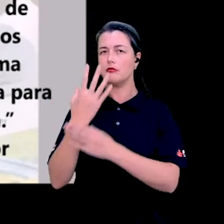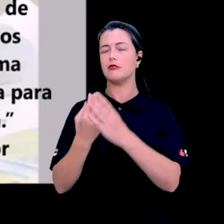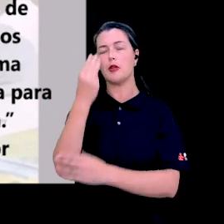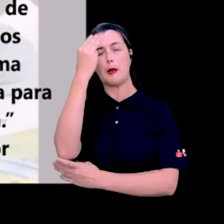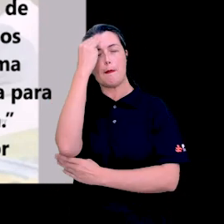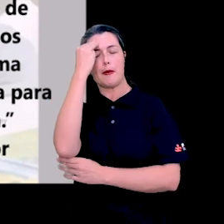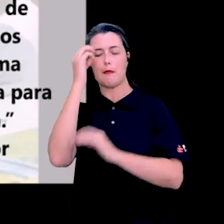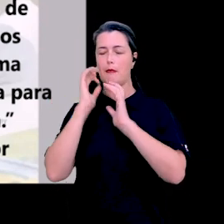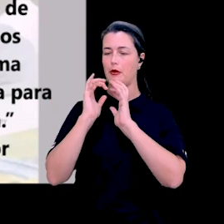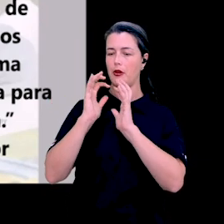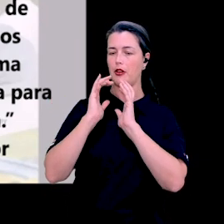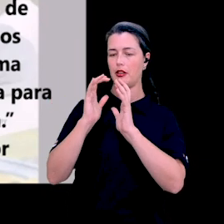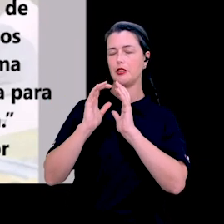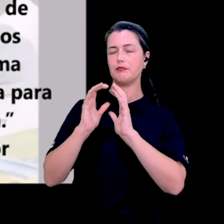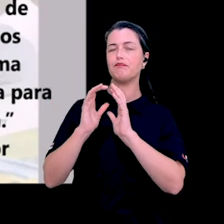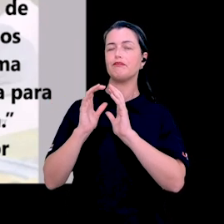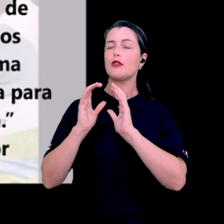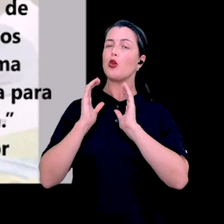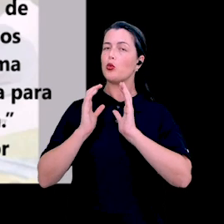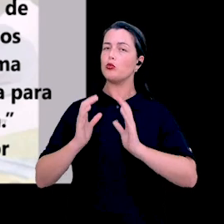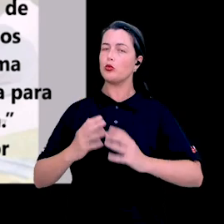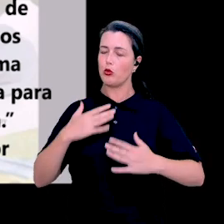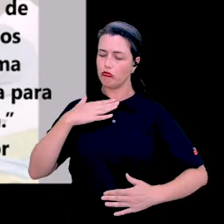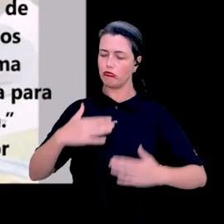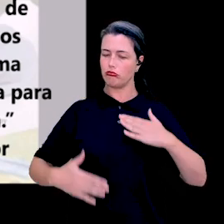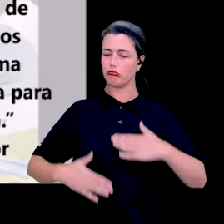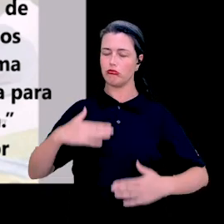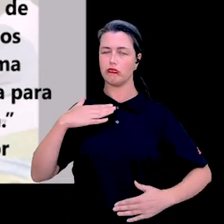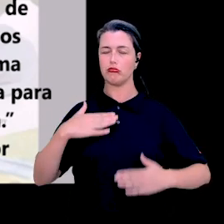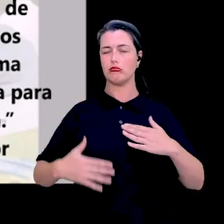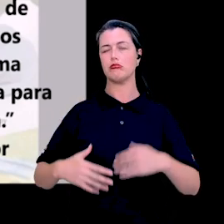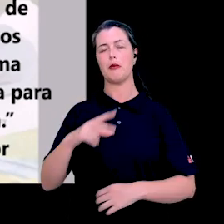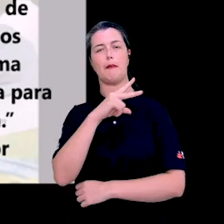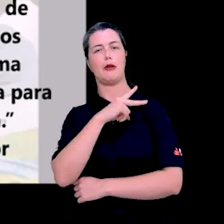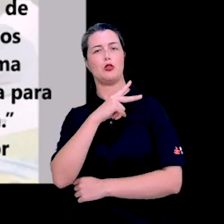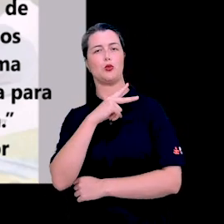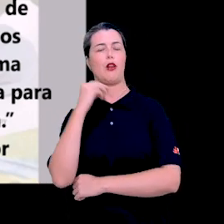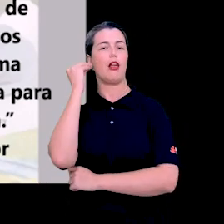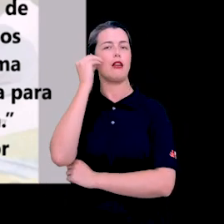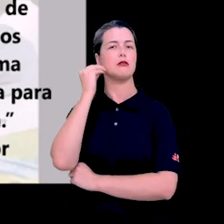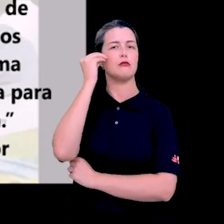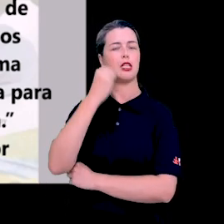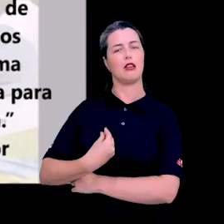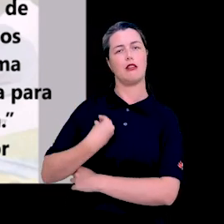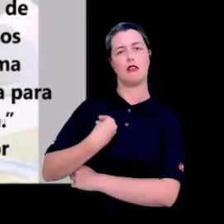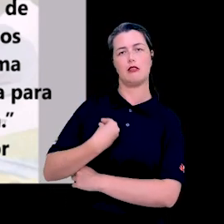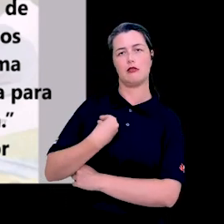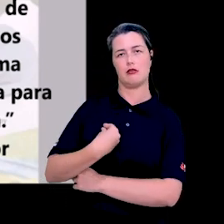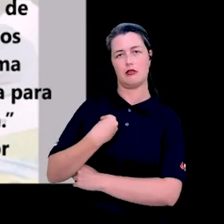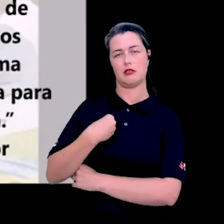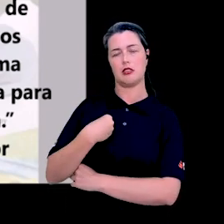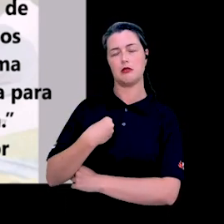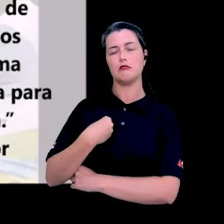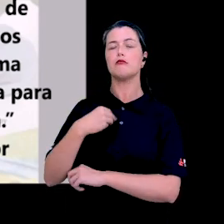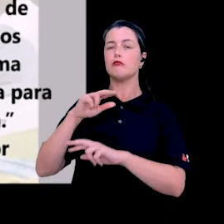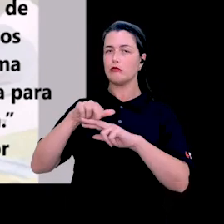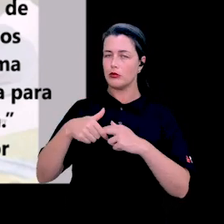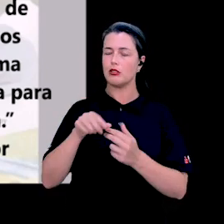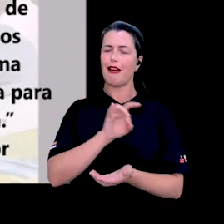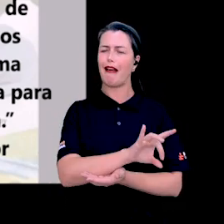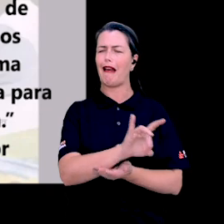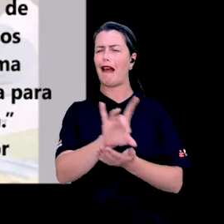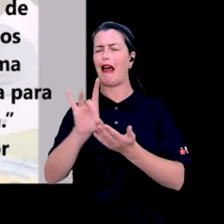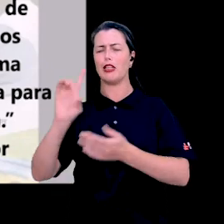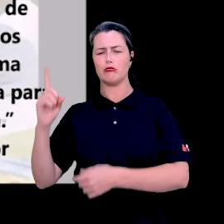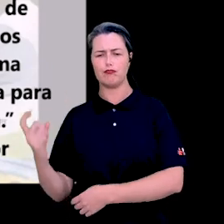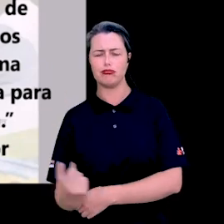mentais, proporcionando a cada organismo uma vivência particular, que, por conseguinte, assegura para